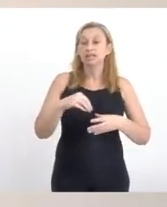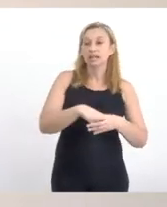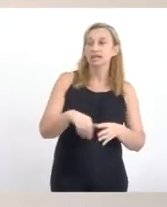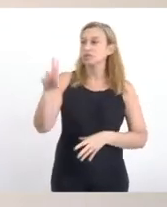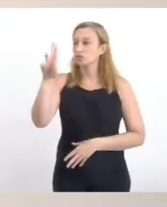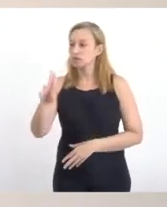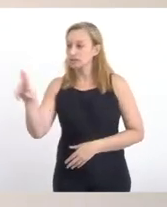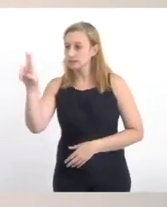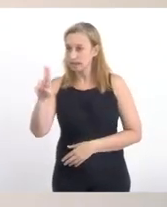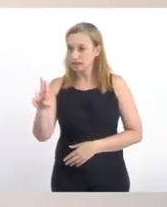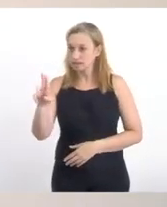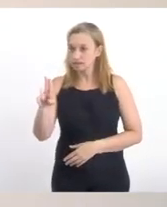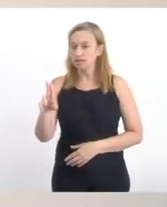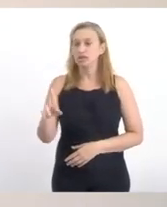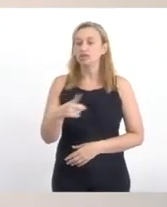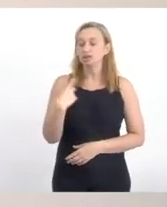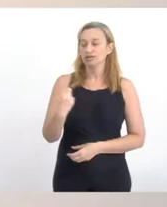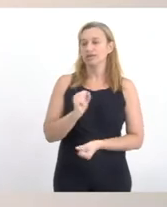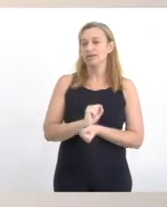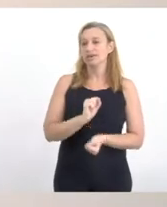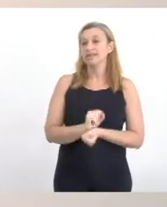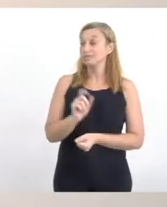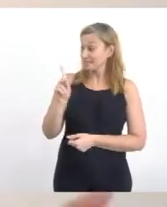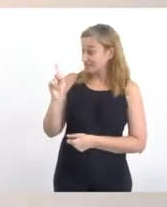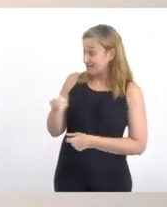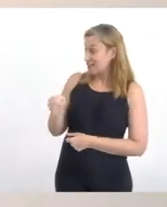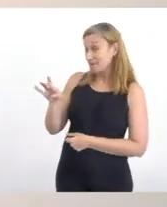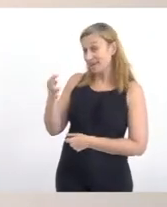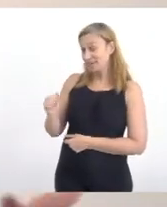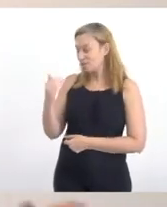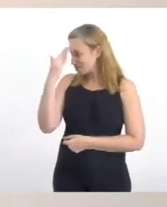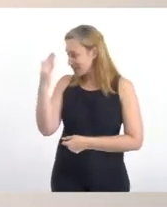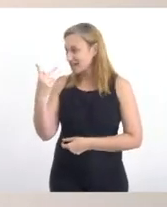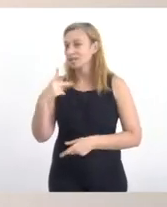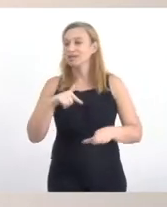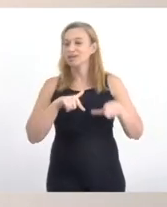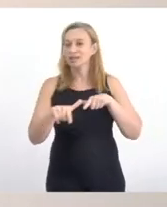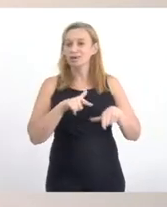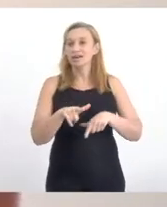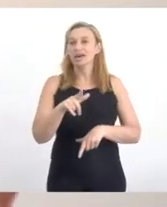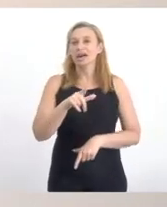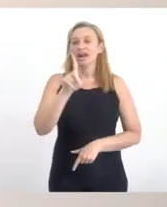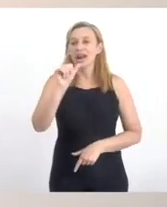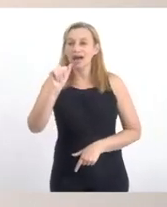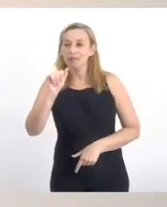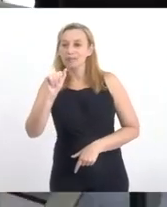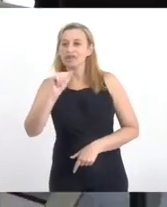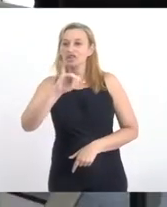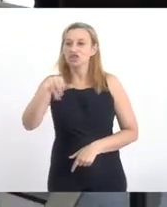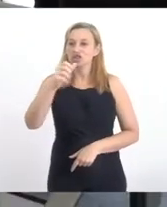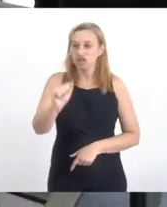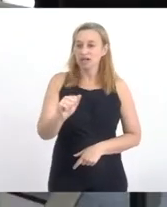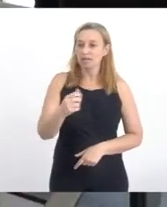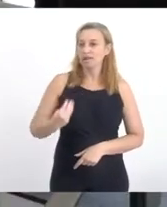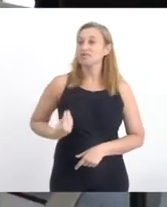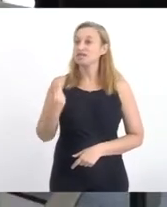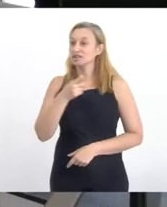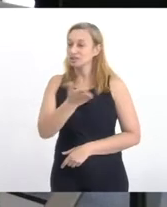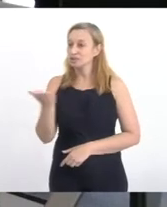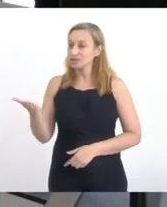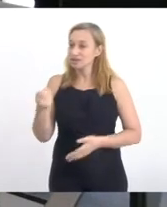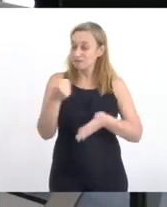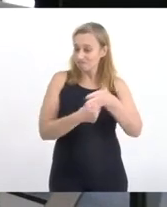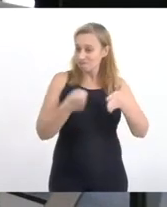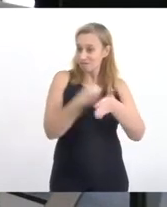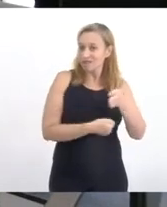à universidade é isso que a gente espera né Mariana então muito obrigada pelo trabalho do lado Ah e obrigado pela existência de vocês e